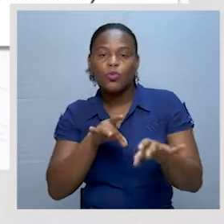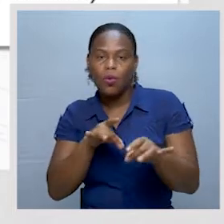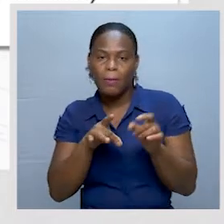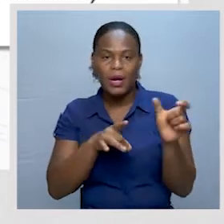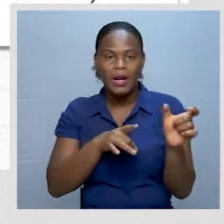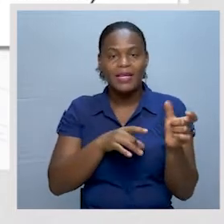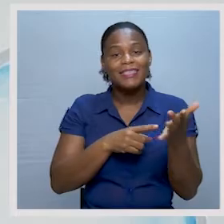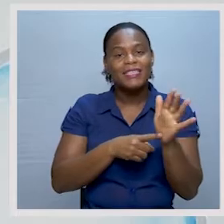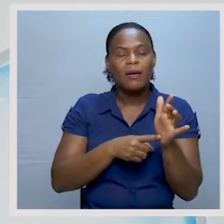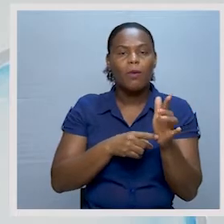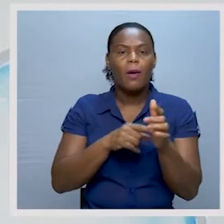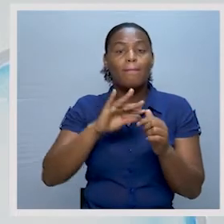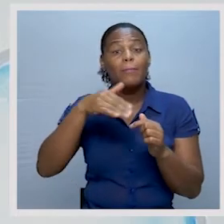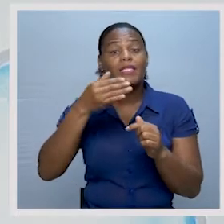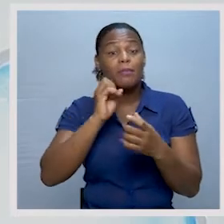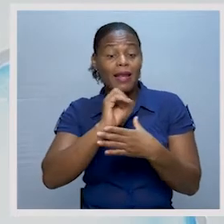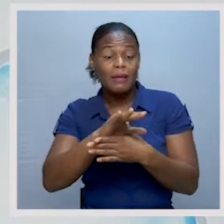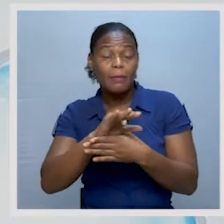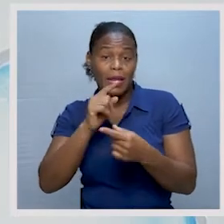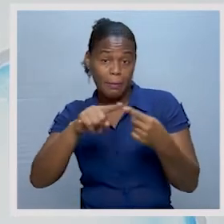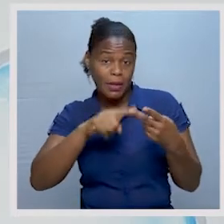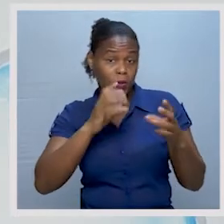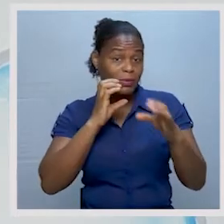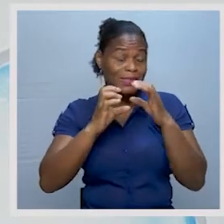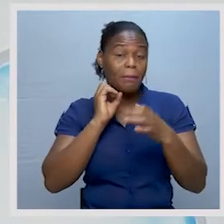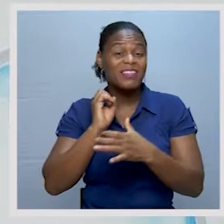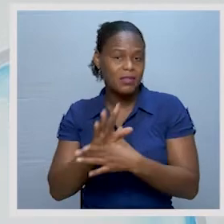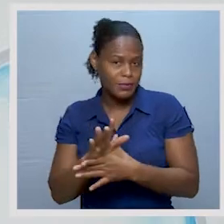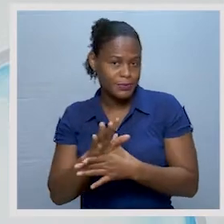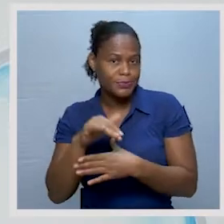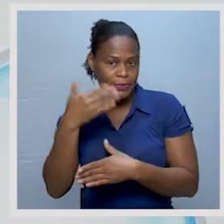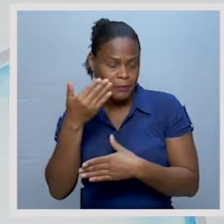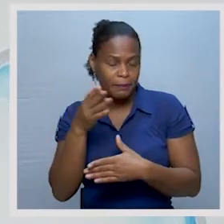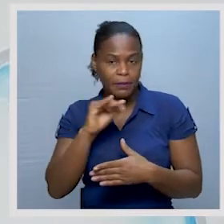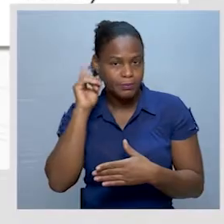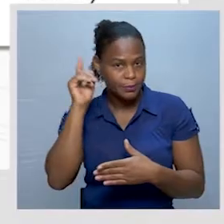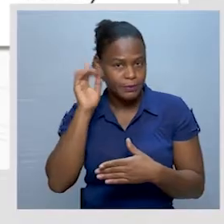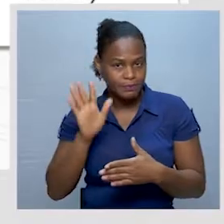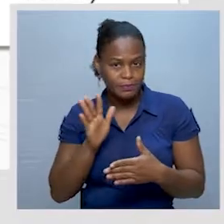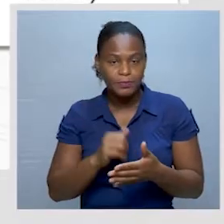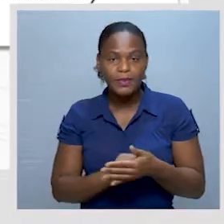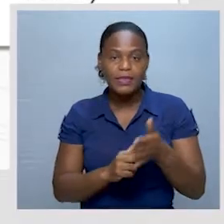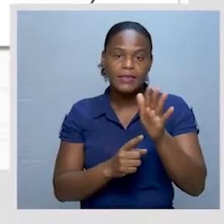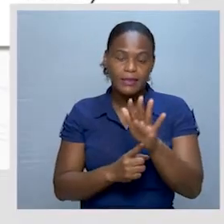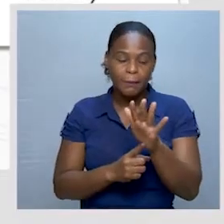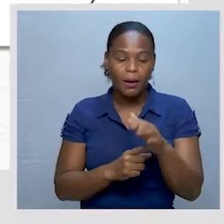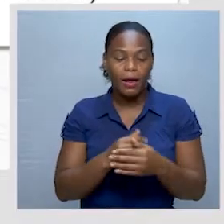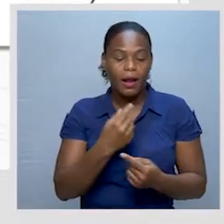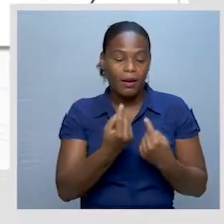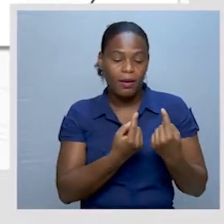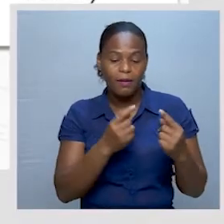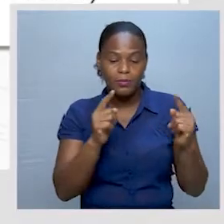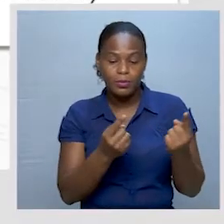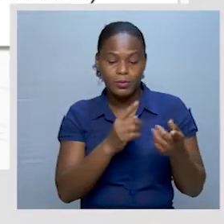elemento comunicativo é a mensagem, certo? Por exemplo, temos em